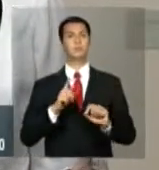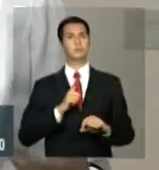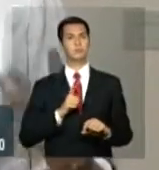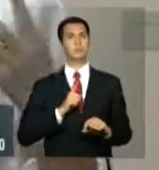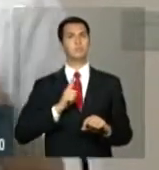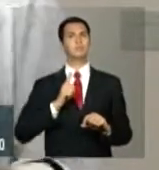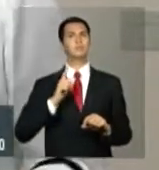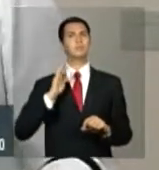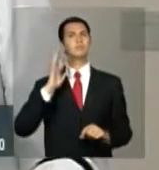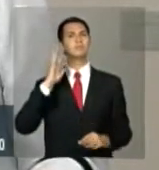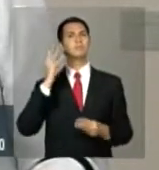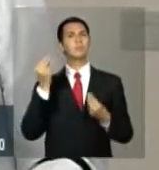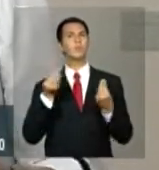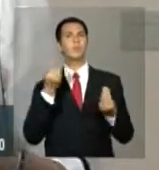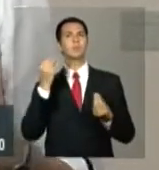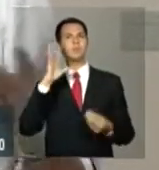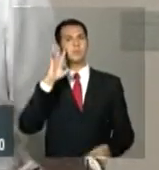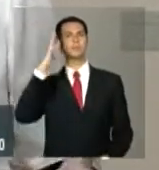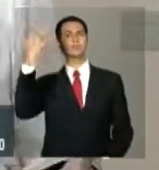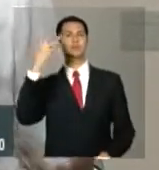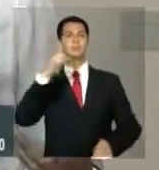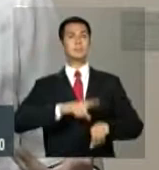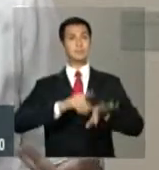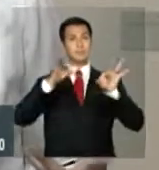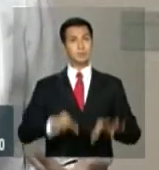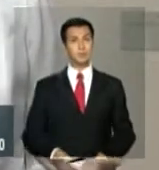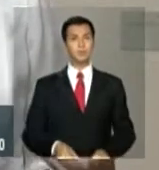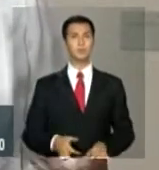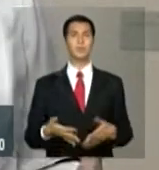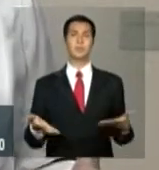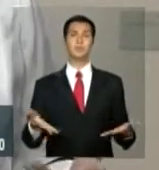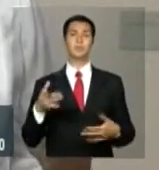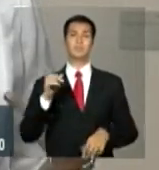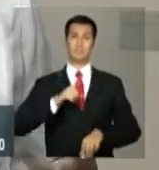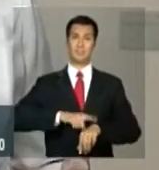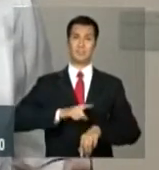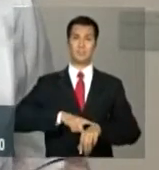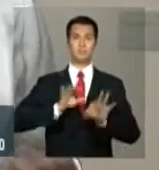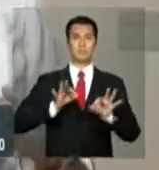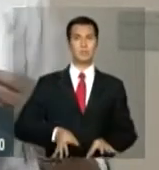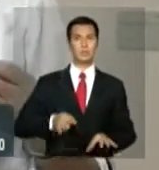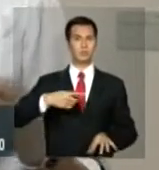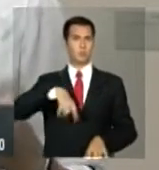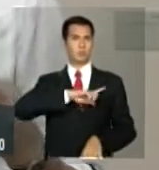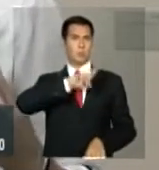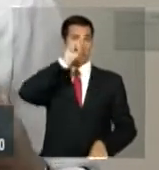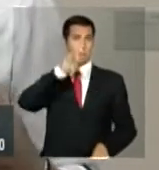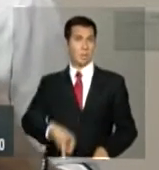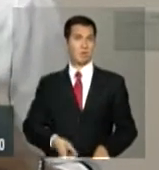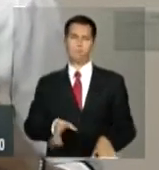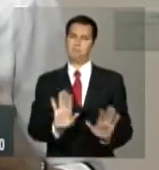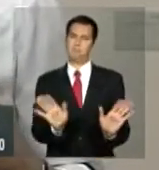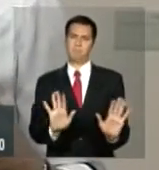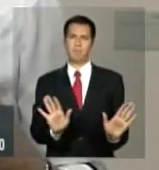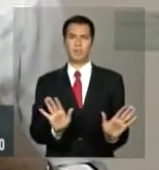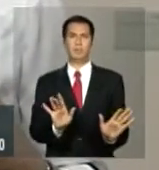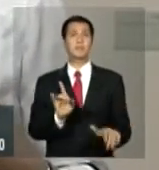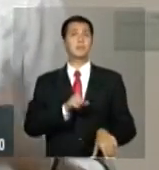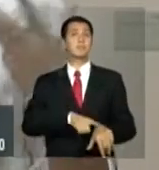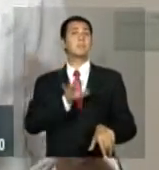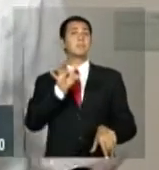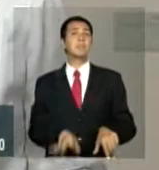medidas no tempo certo. E o tempo certo não é a gente que impõe. O tempo certo é aquele